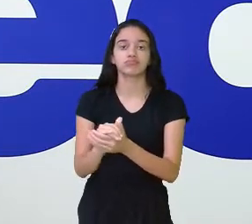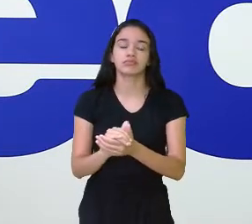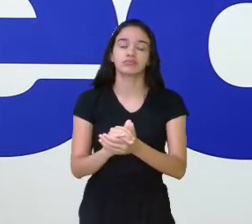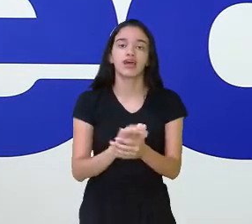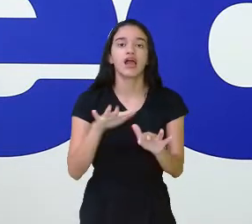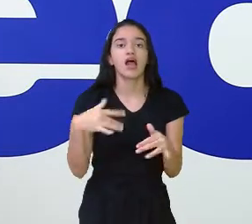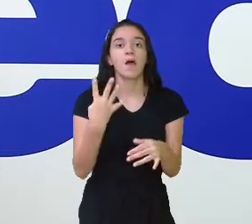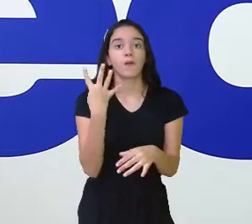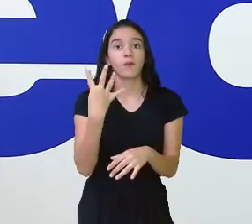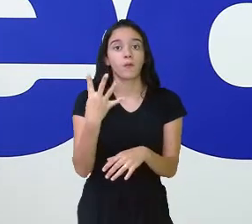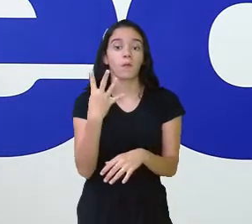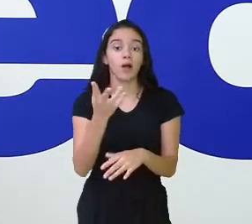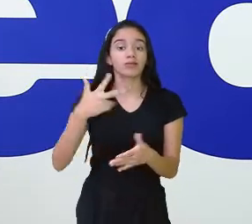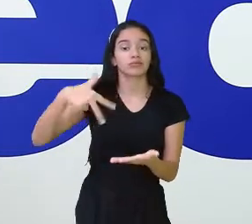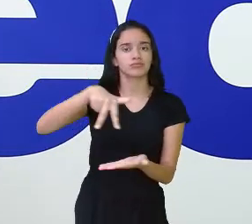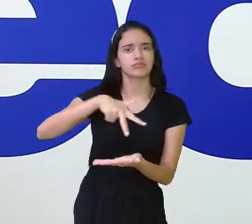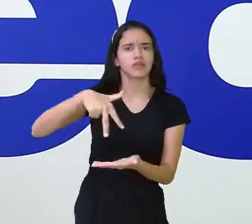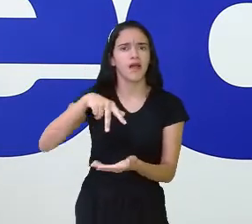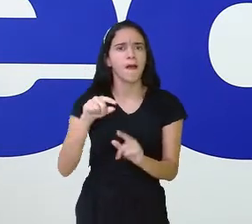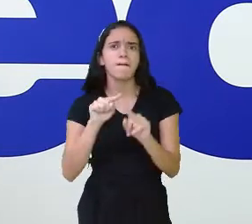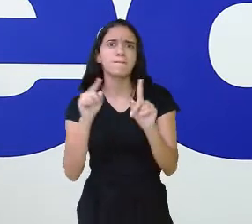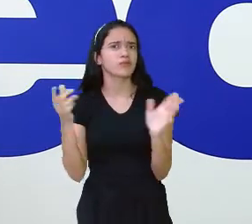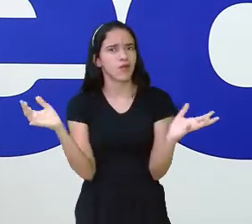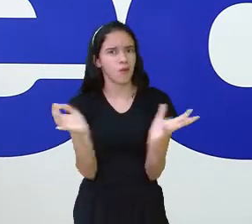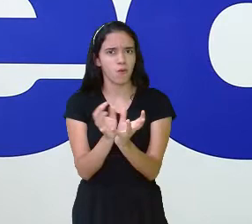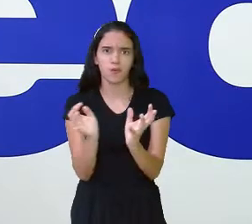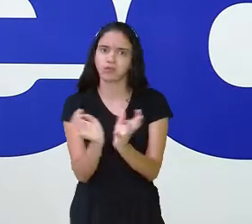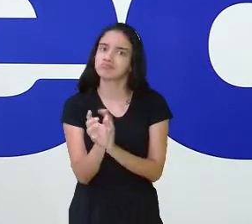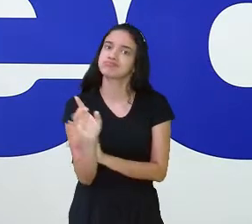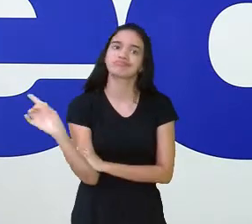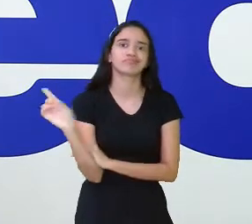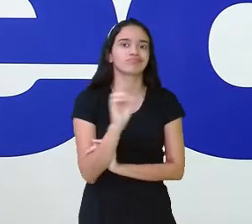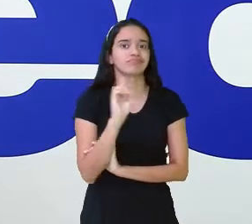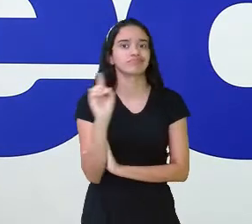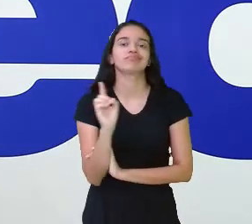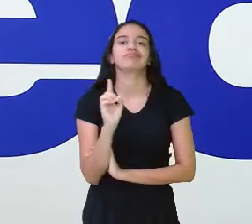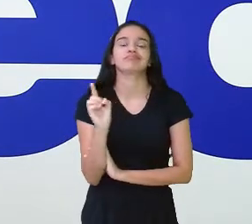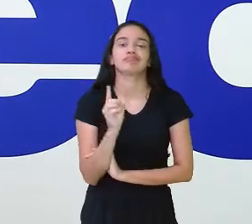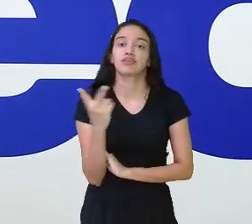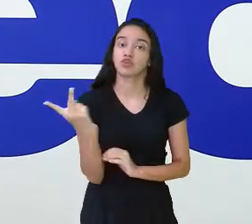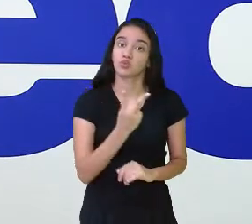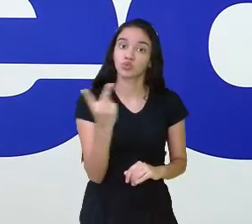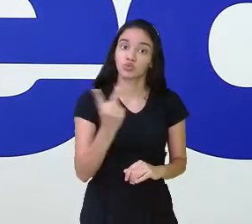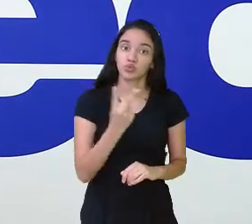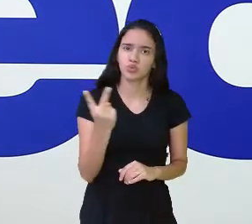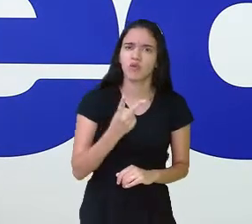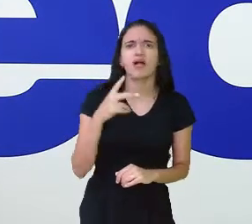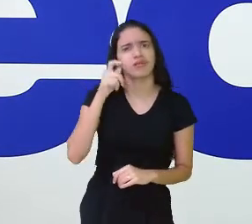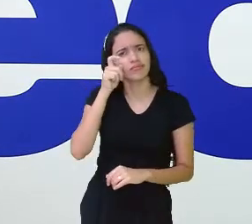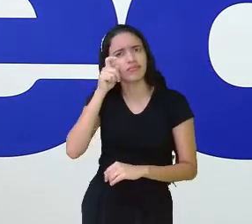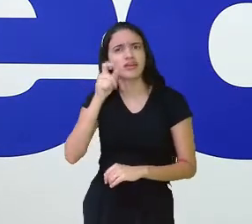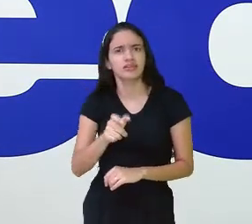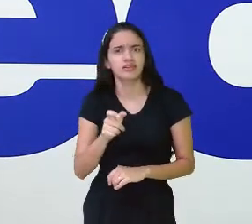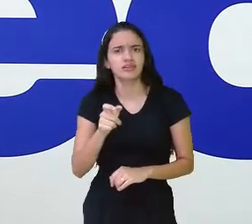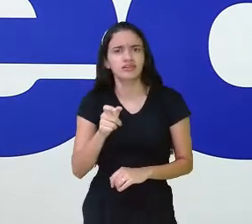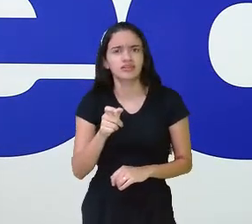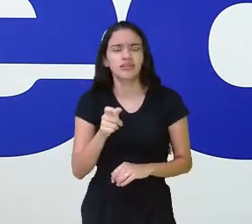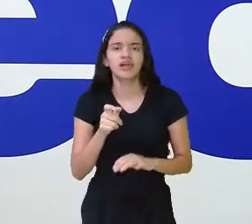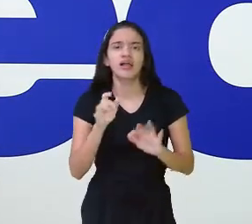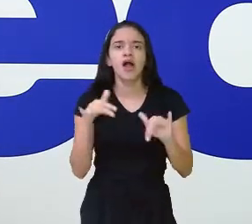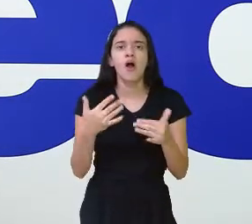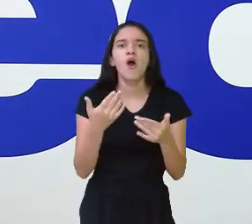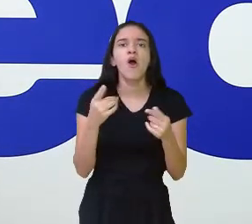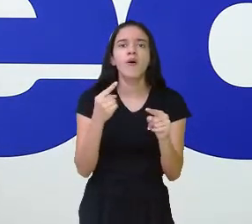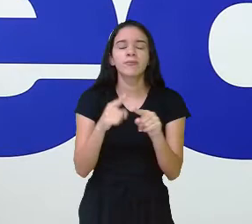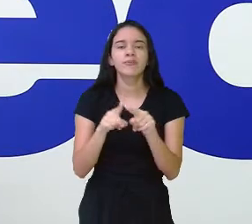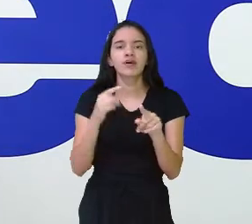4 bailarinos. Ah, mas aí não se torna um grupo? Não, são dois pares. Olha que interessante. Né? Dois pares